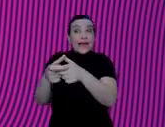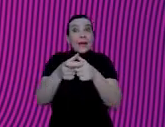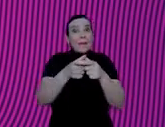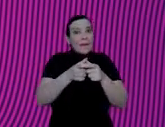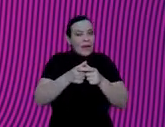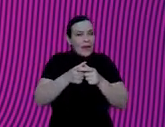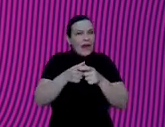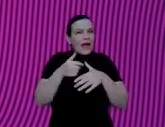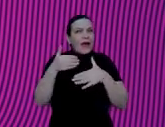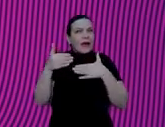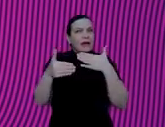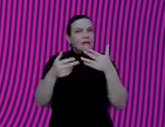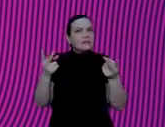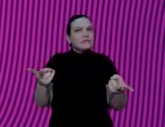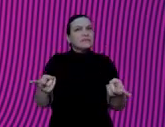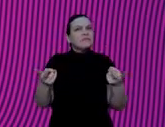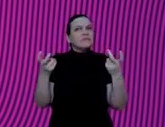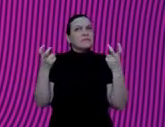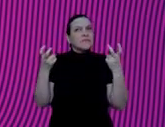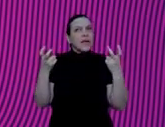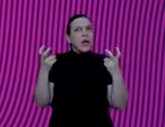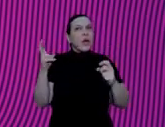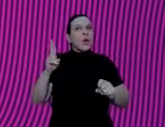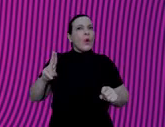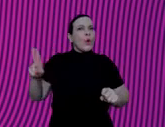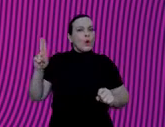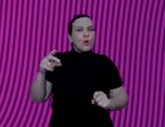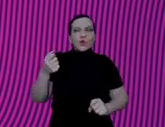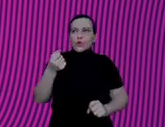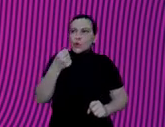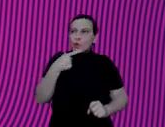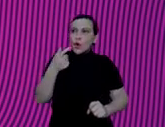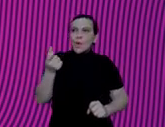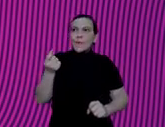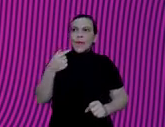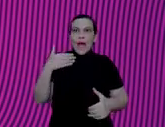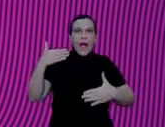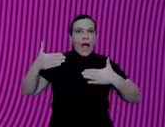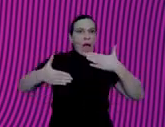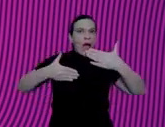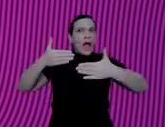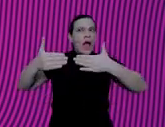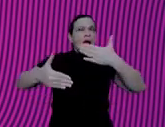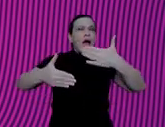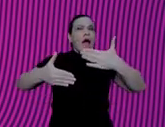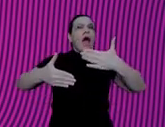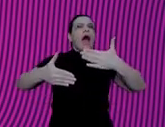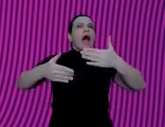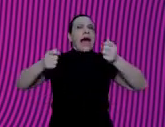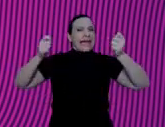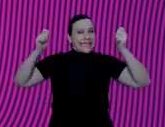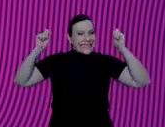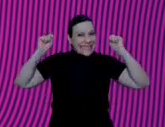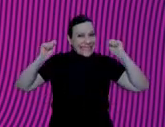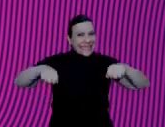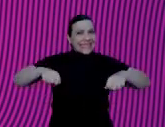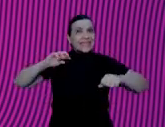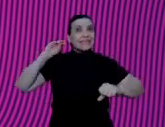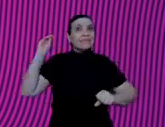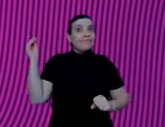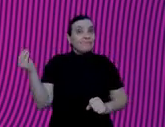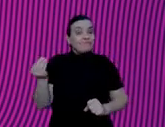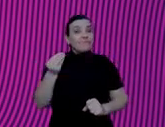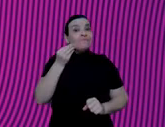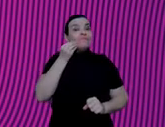demanda pelo uso dos opioides, desses opioides via oral, e, a partir disso, vão abrindo